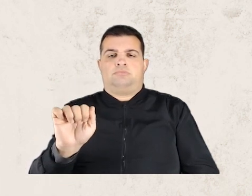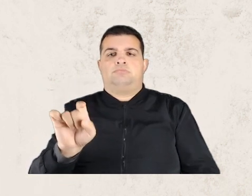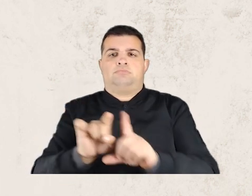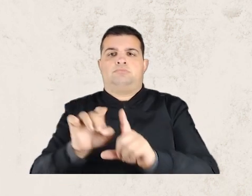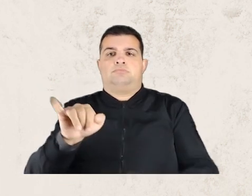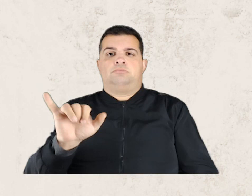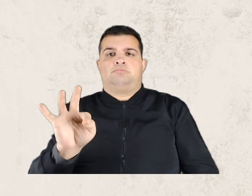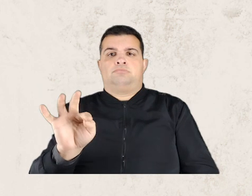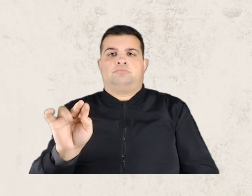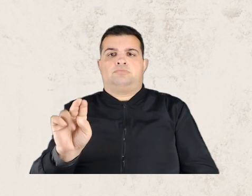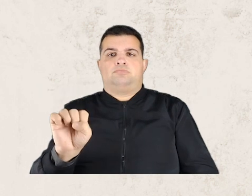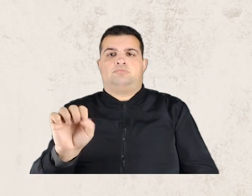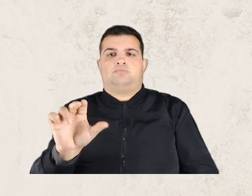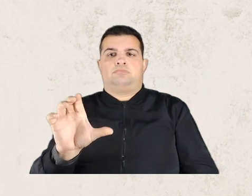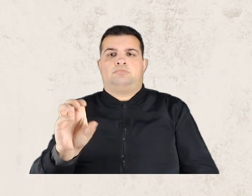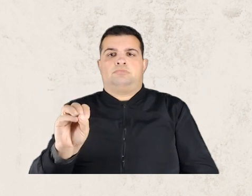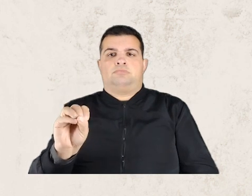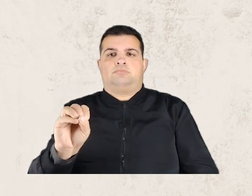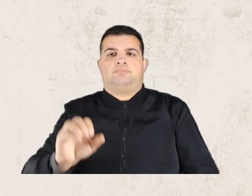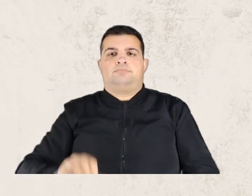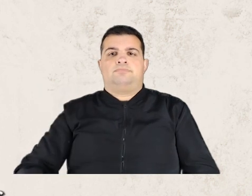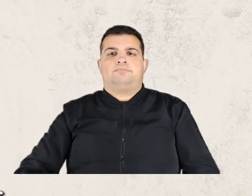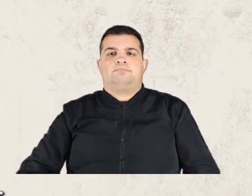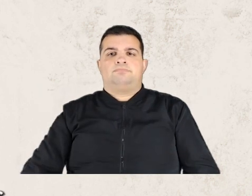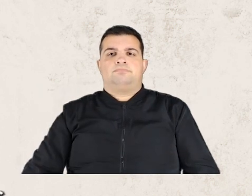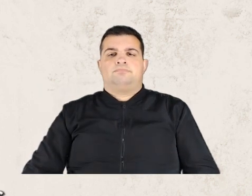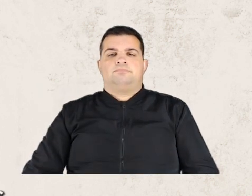Toledo, Emiliano de Camargo David, Fernando Figueira,